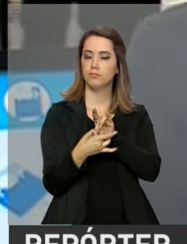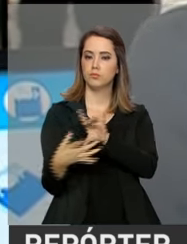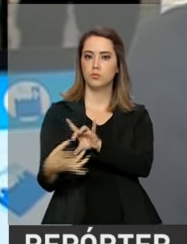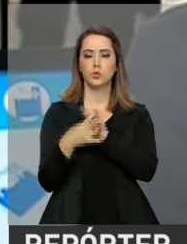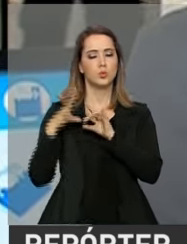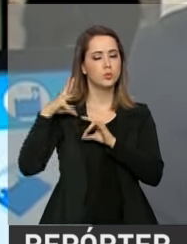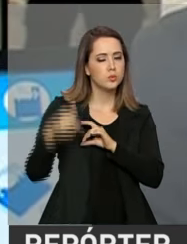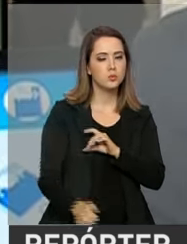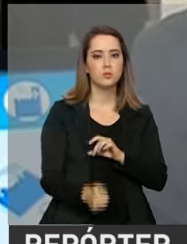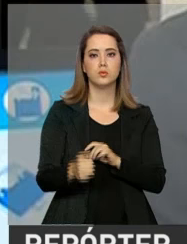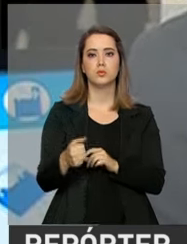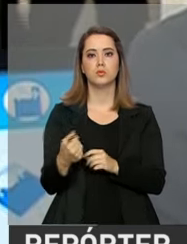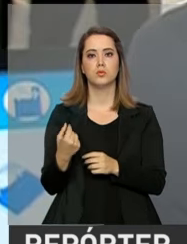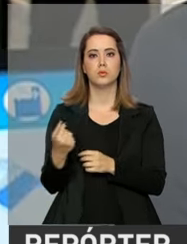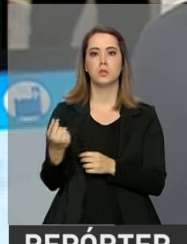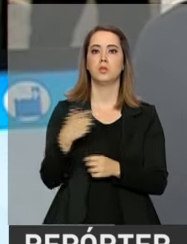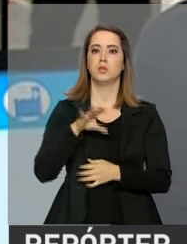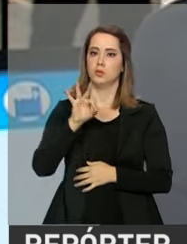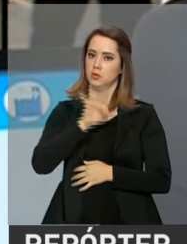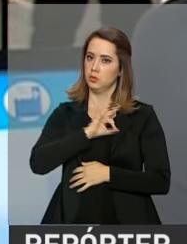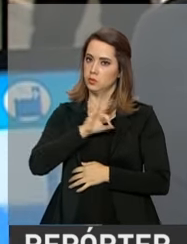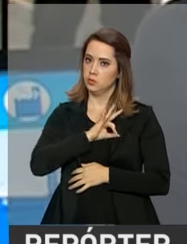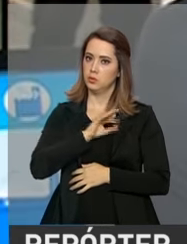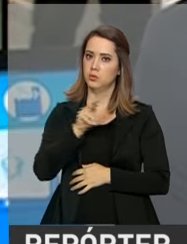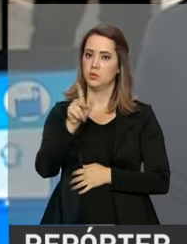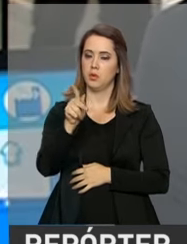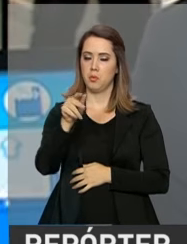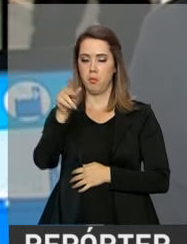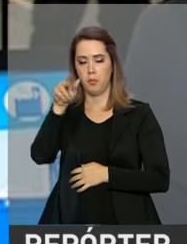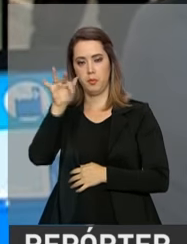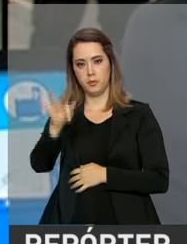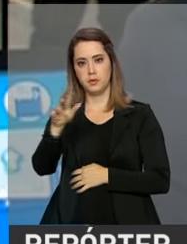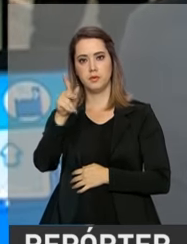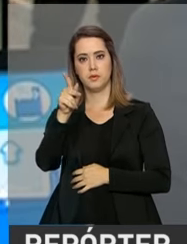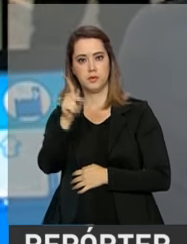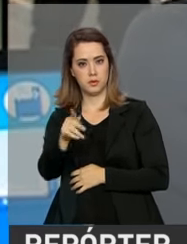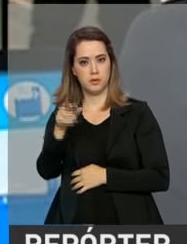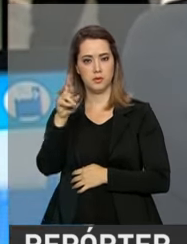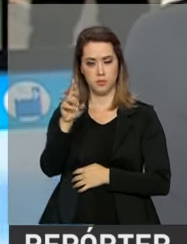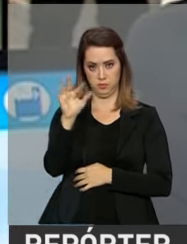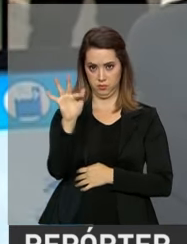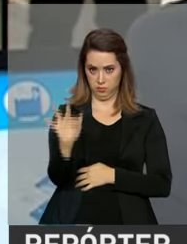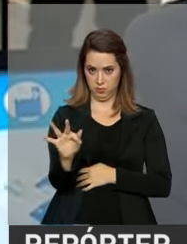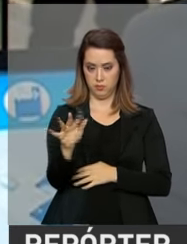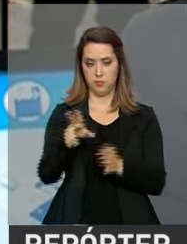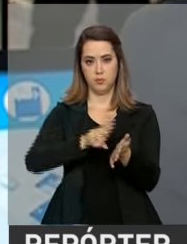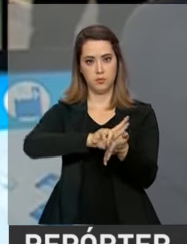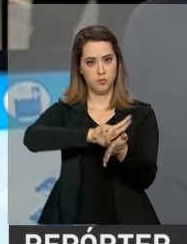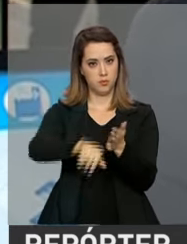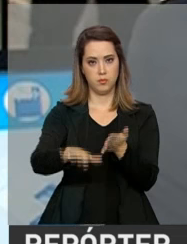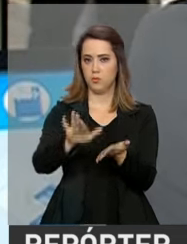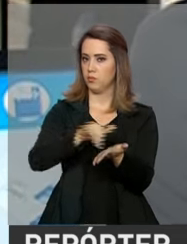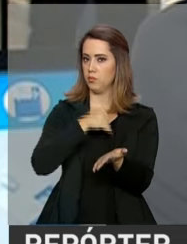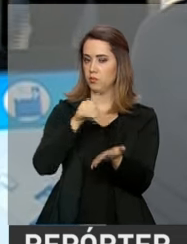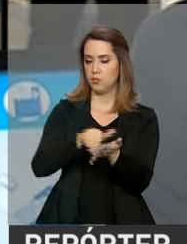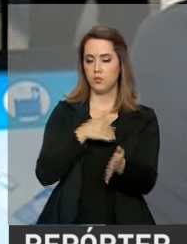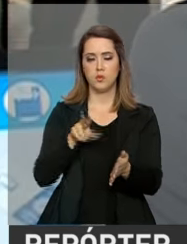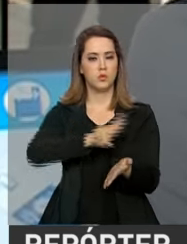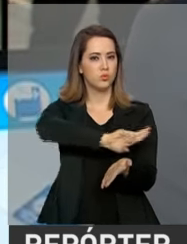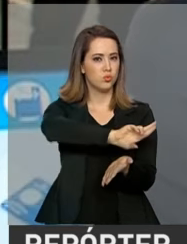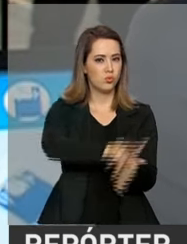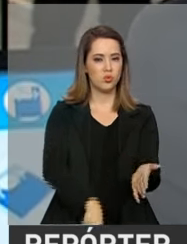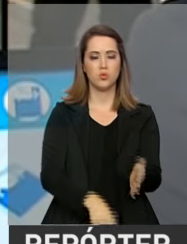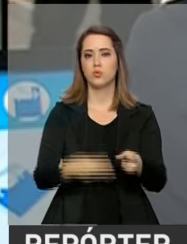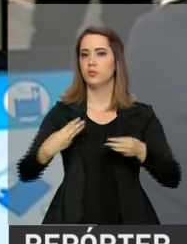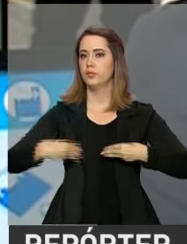total entre isso a polícia federal polícia rodoviária federal secretaria da segurança pública ministério da defesa